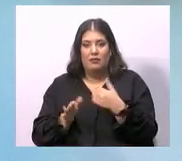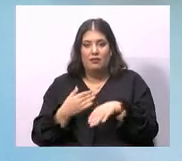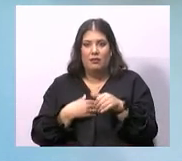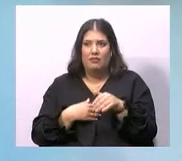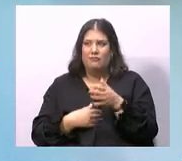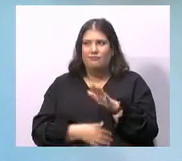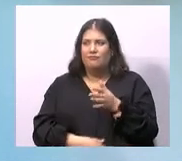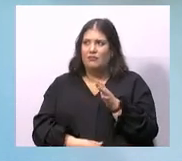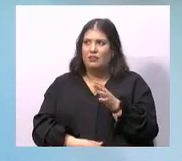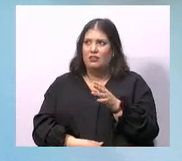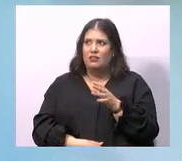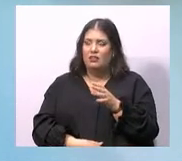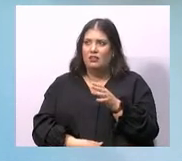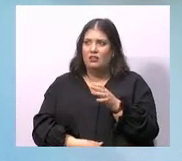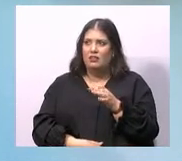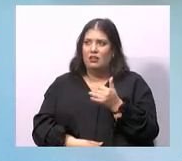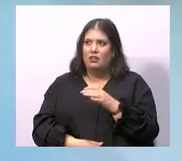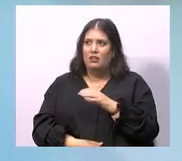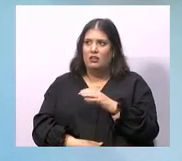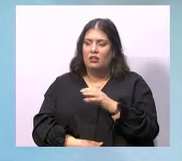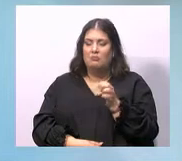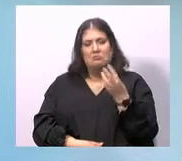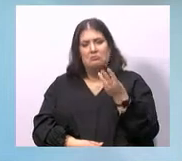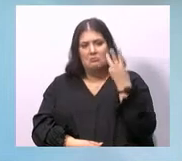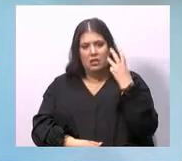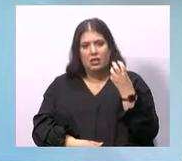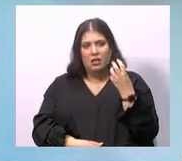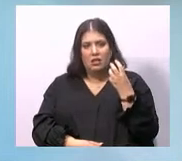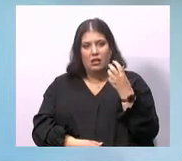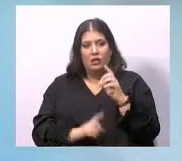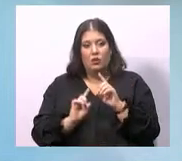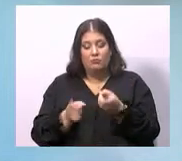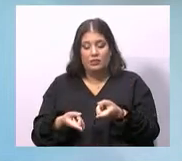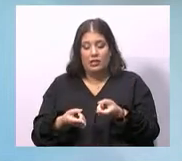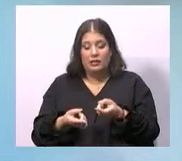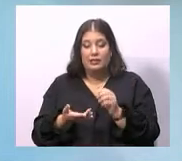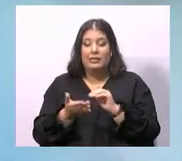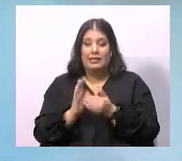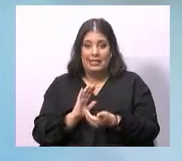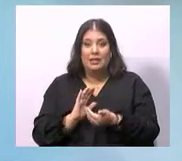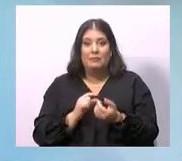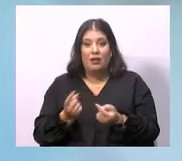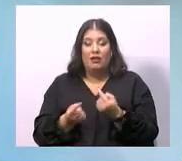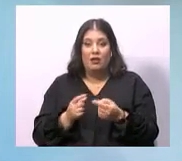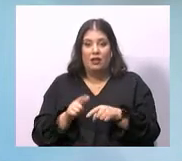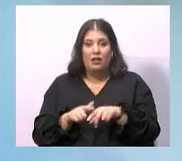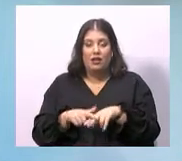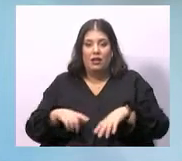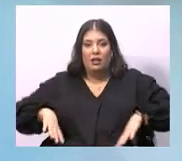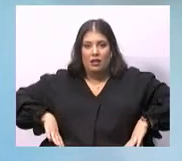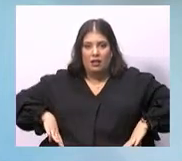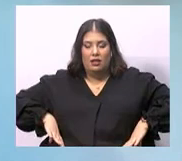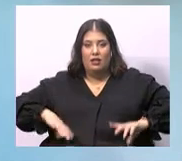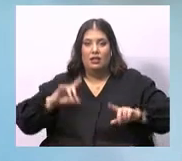aqui para 2000 há 3 anos, quando eu comecei para a fisioterapia, o médico andou-me a fazer uns exames aos joelhos e às ancas.